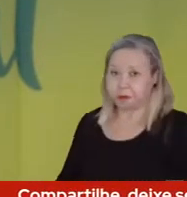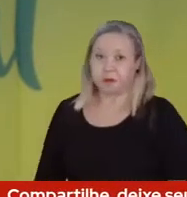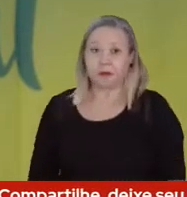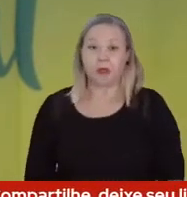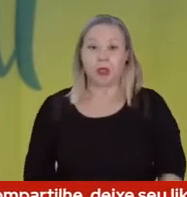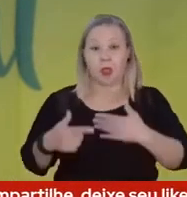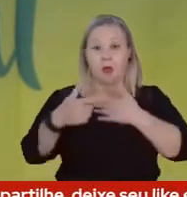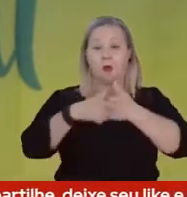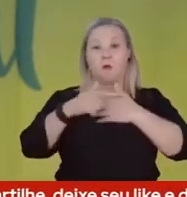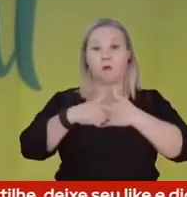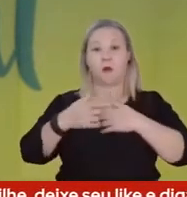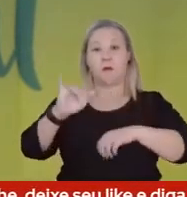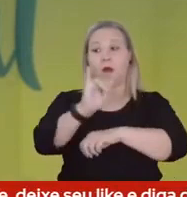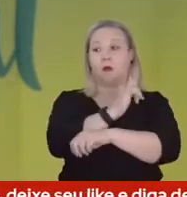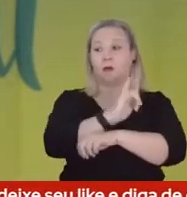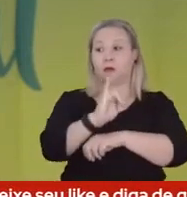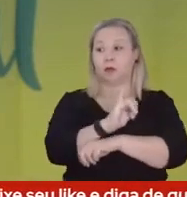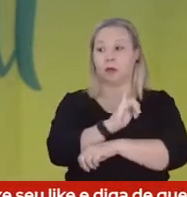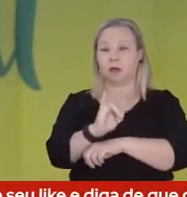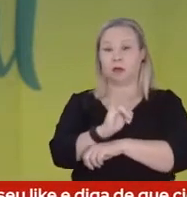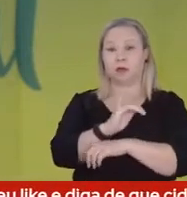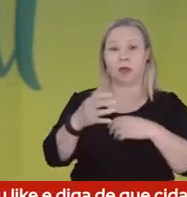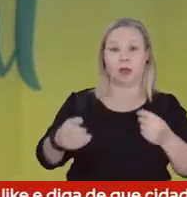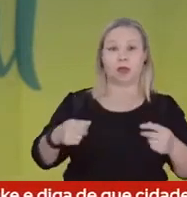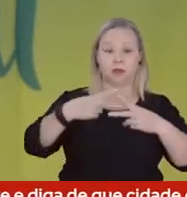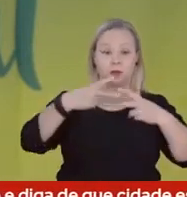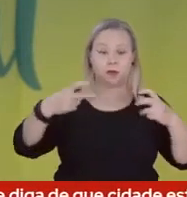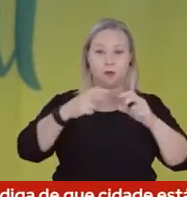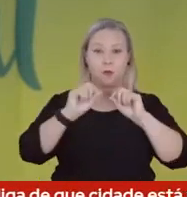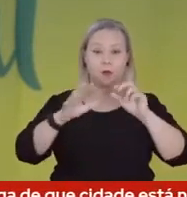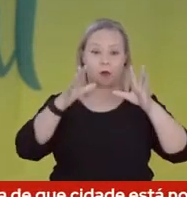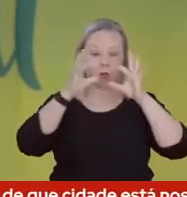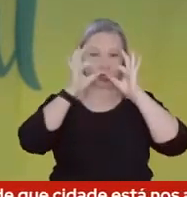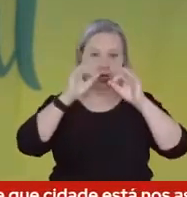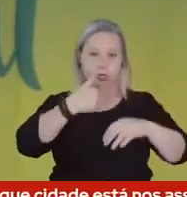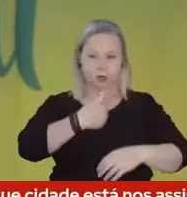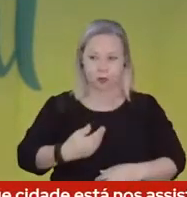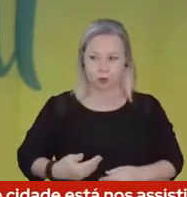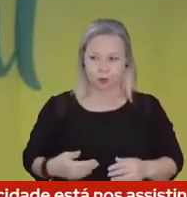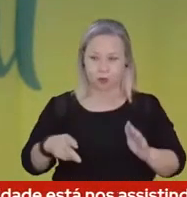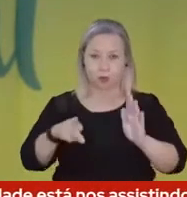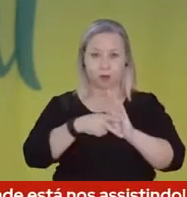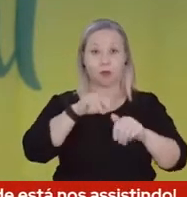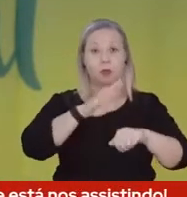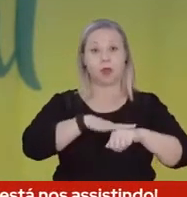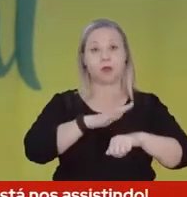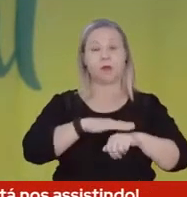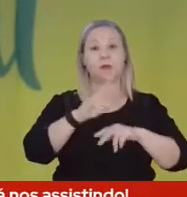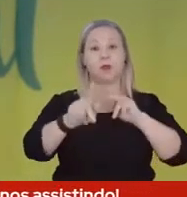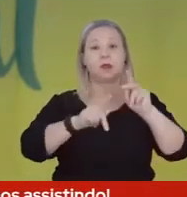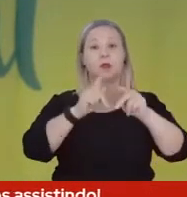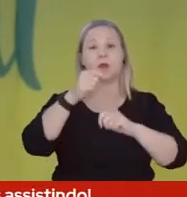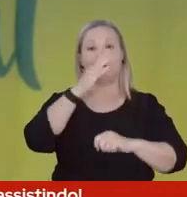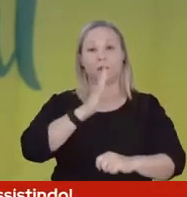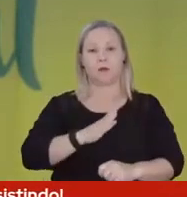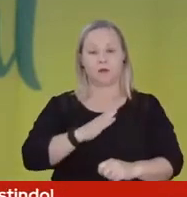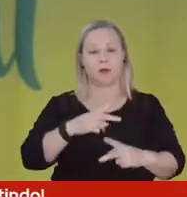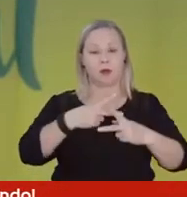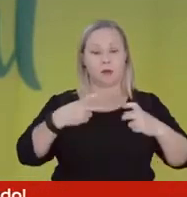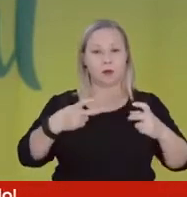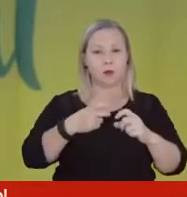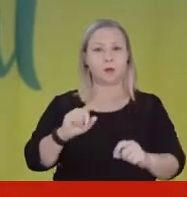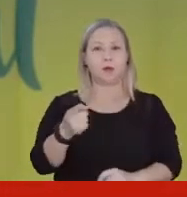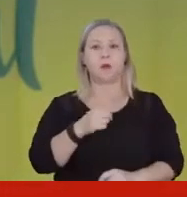público que pertence ao povo brasileiro. A Petrobras não pode ser extraordinária para os seus acionistas e abrir mão do